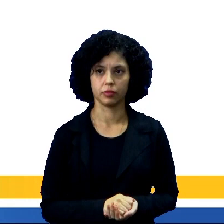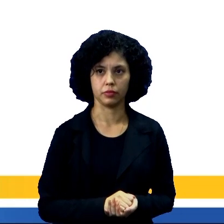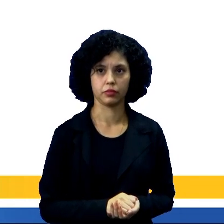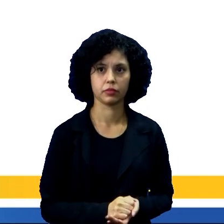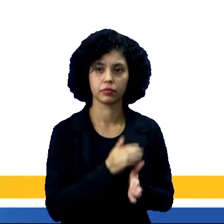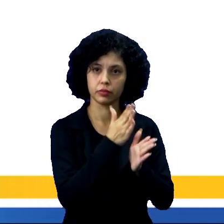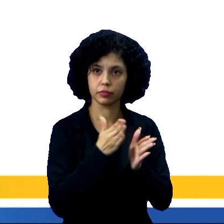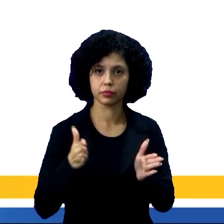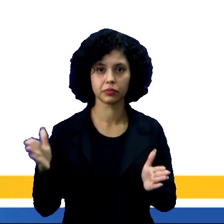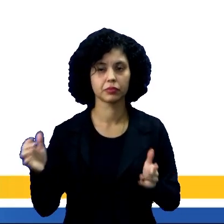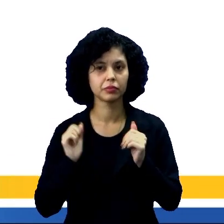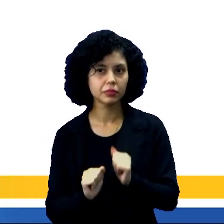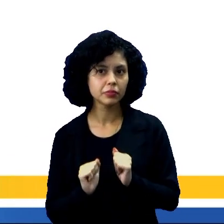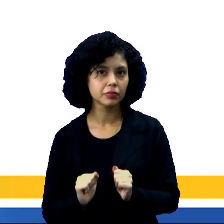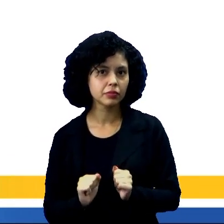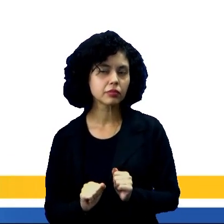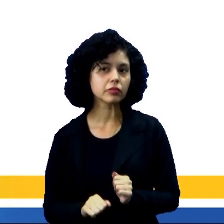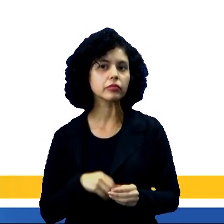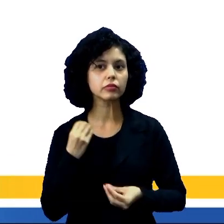um segmento que eu posso